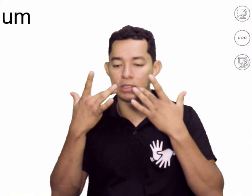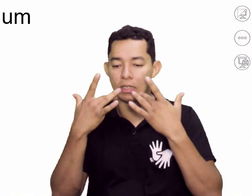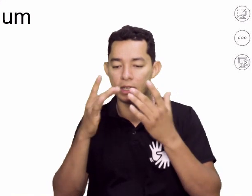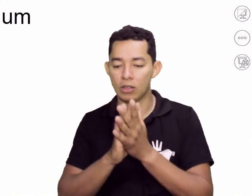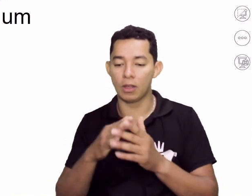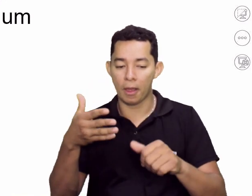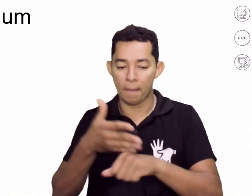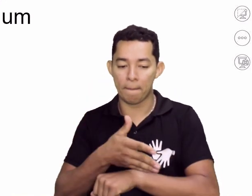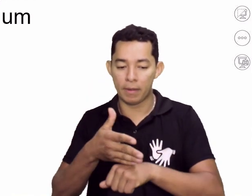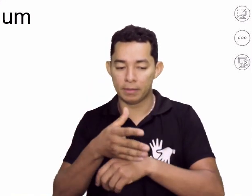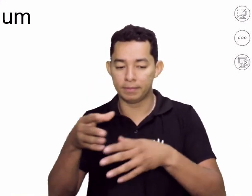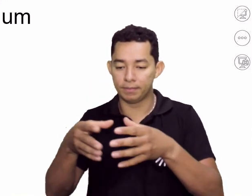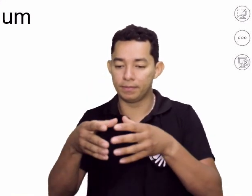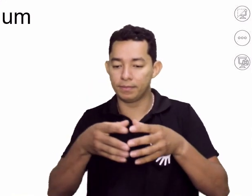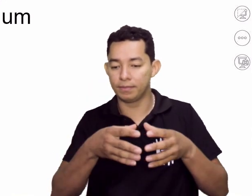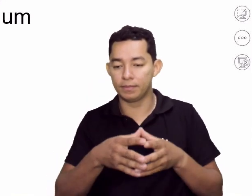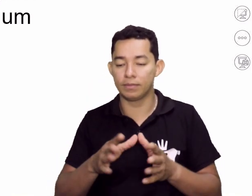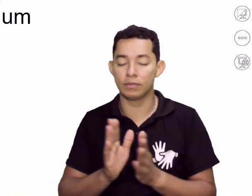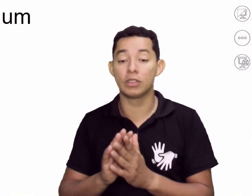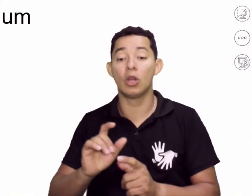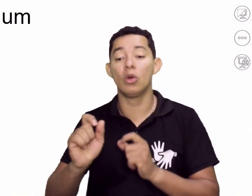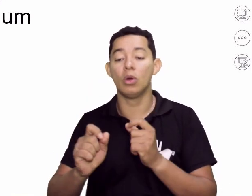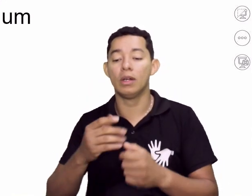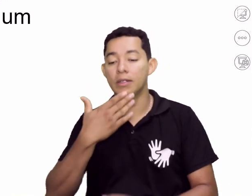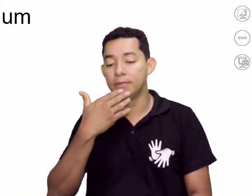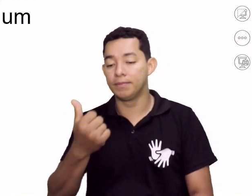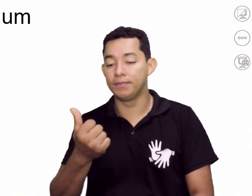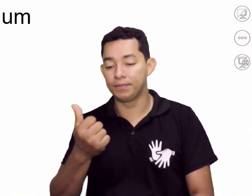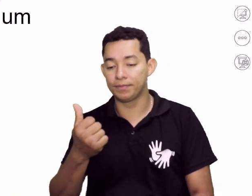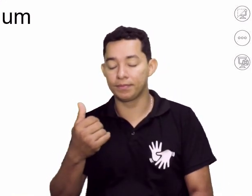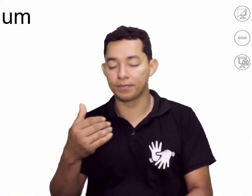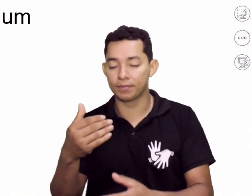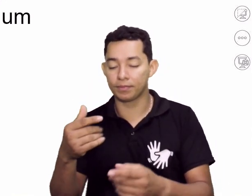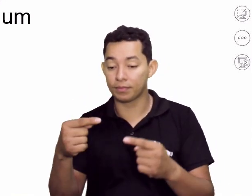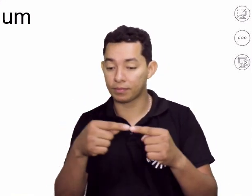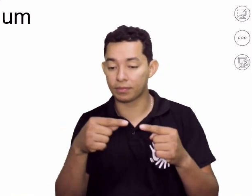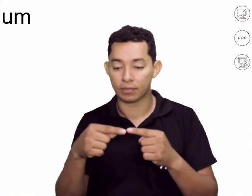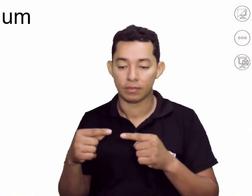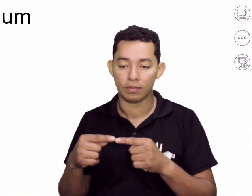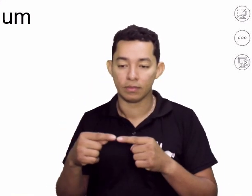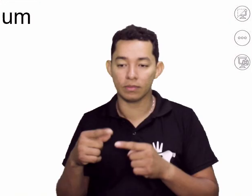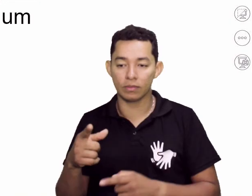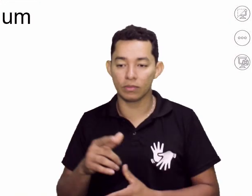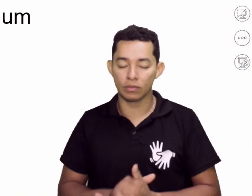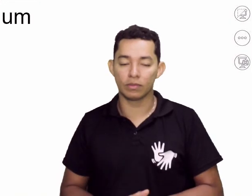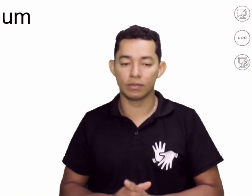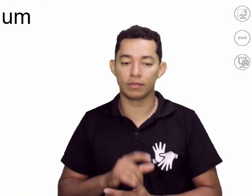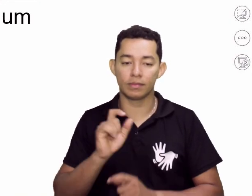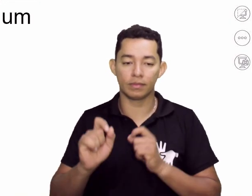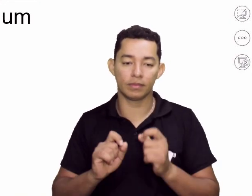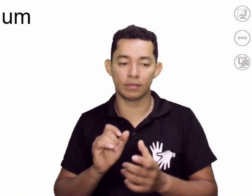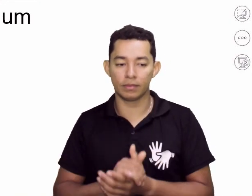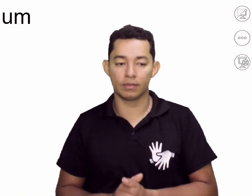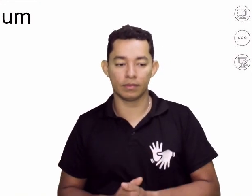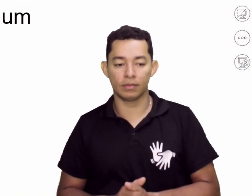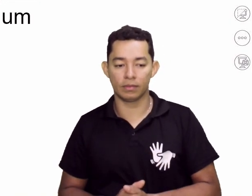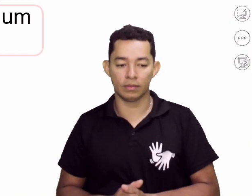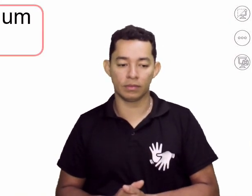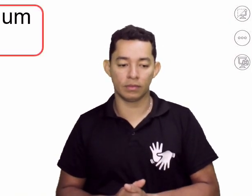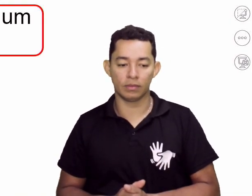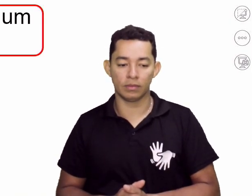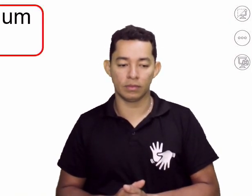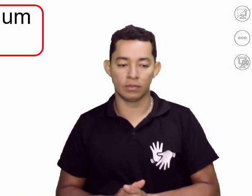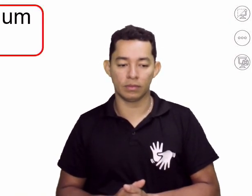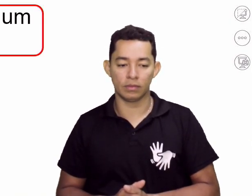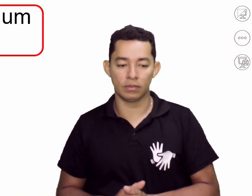Então, o que melhor se enquadra nessa entrada aqui, ó, é